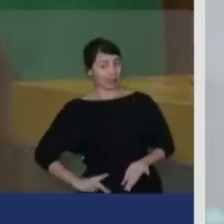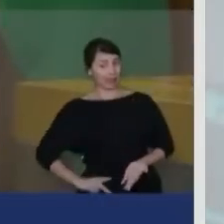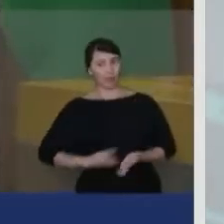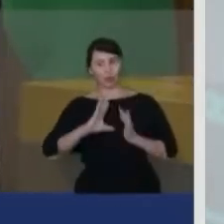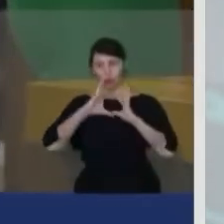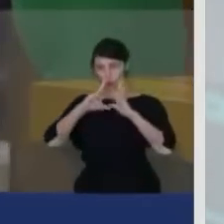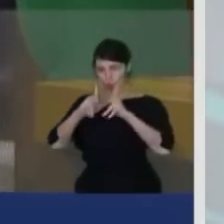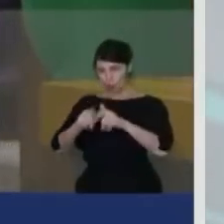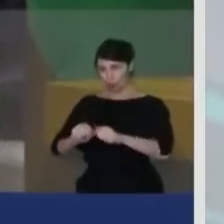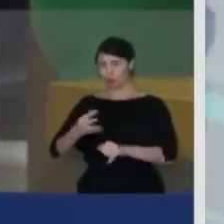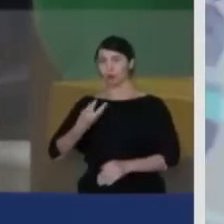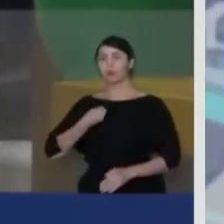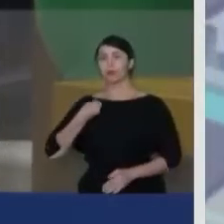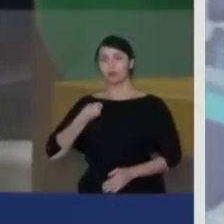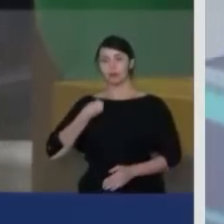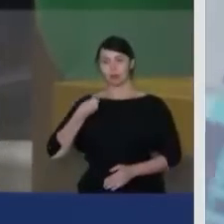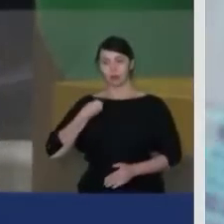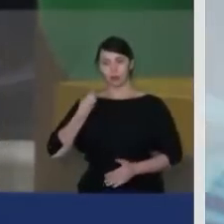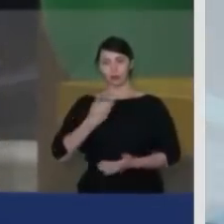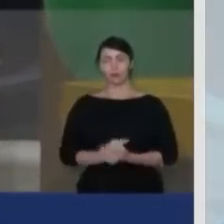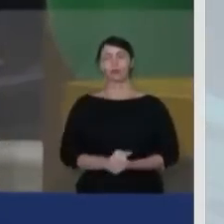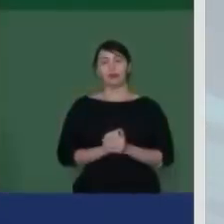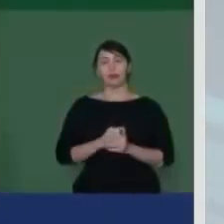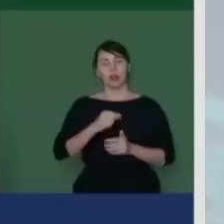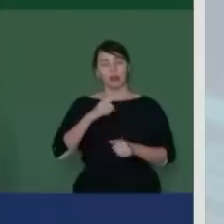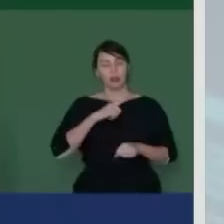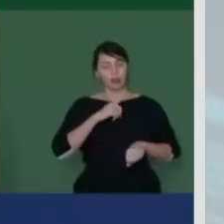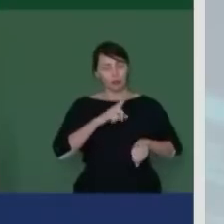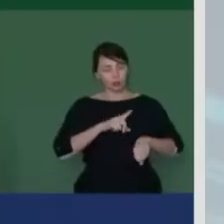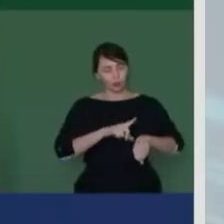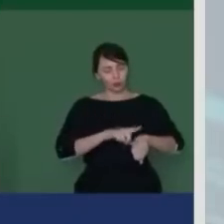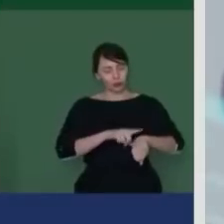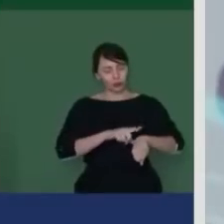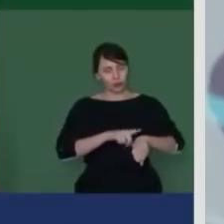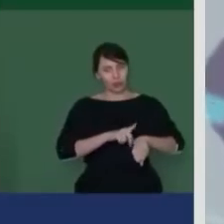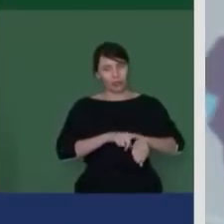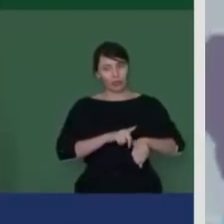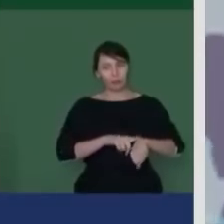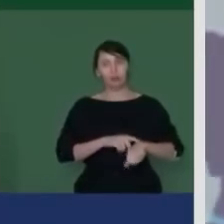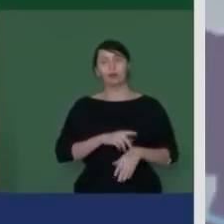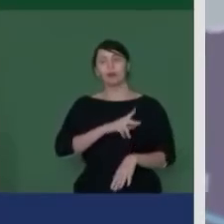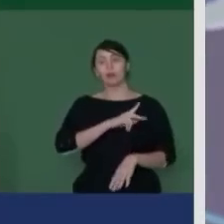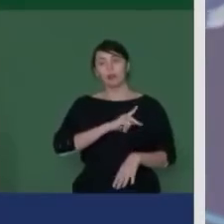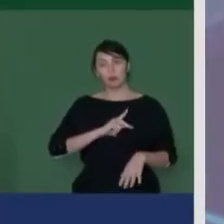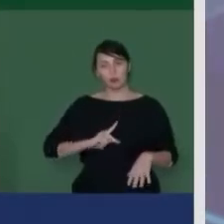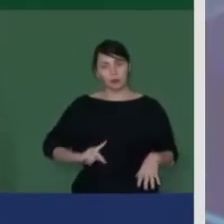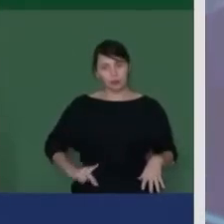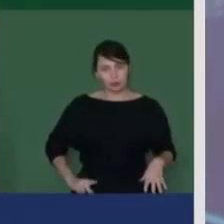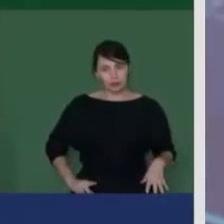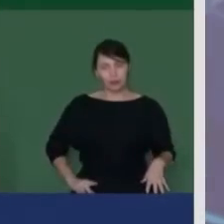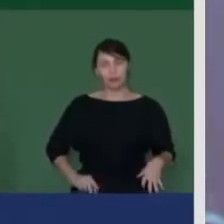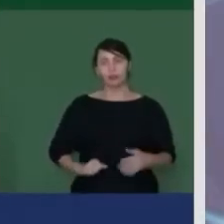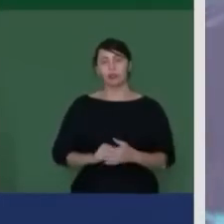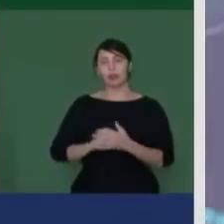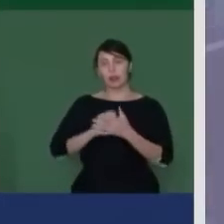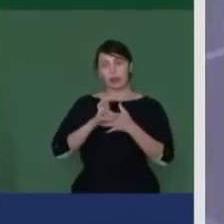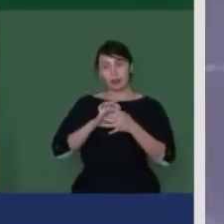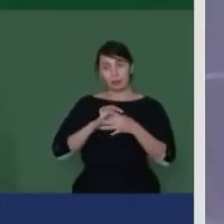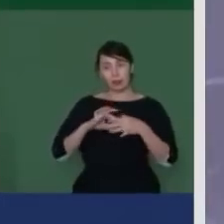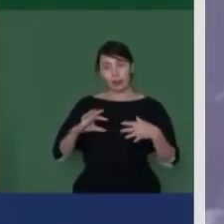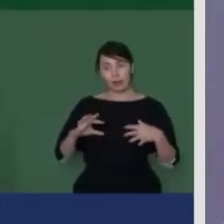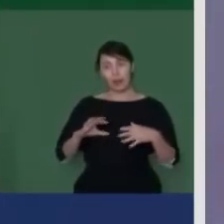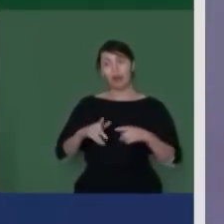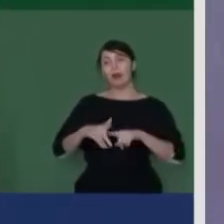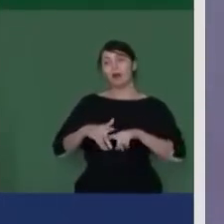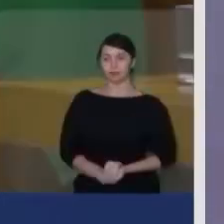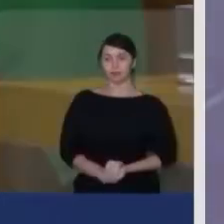vem acarretando durante toda a cadeia, não ocorrerá mais. O próprio consumidor, quando comprar o seu produto alimentício no supermercado,